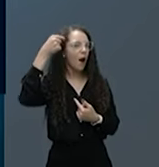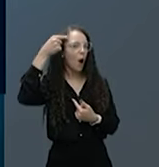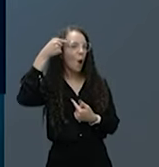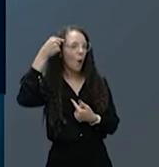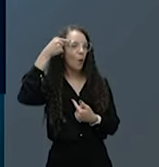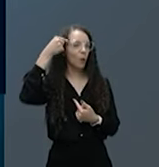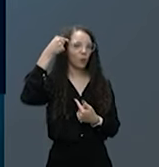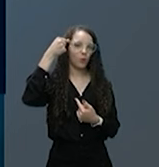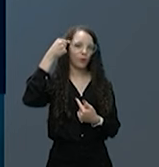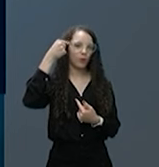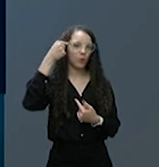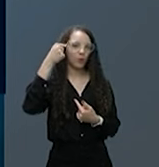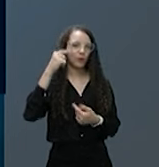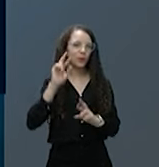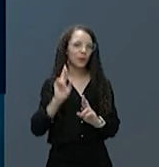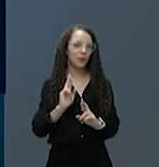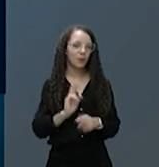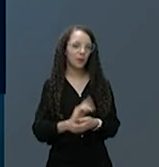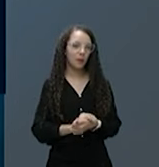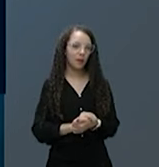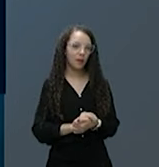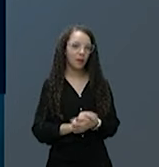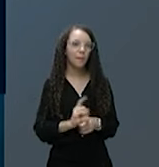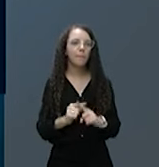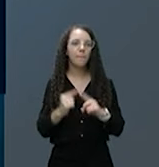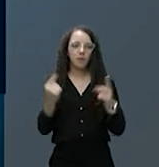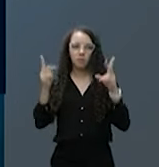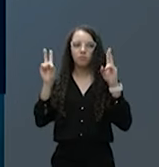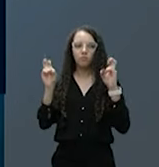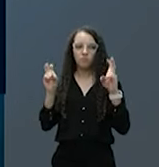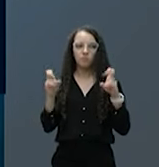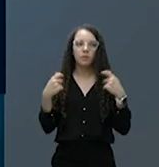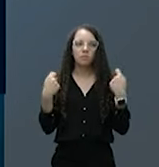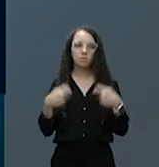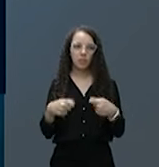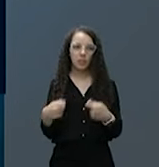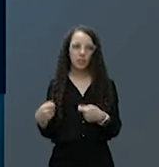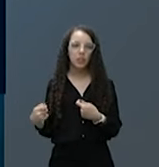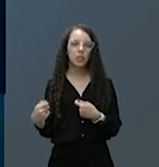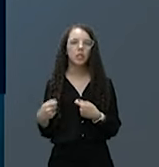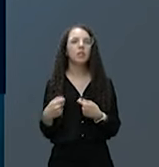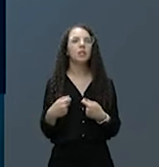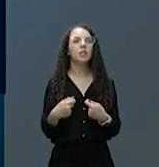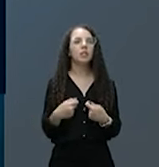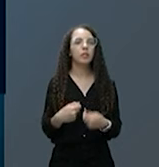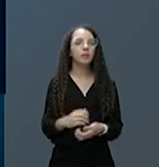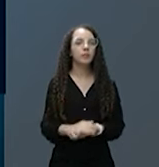vamos, o tema merece e exige